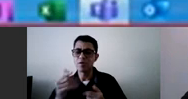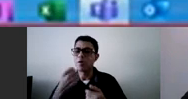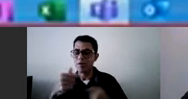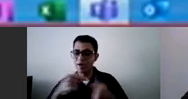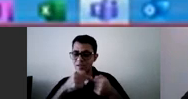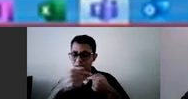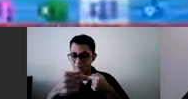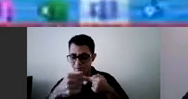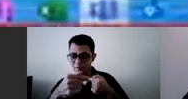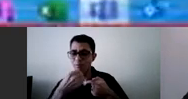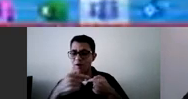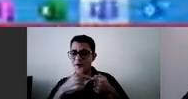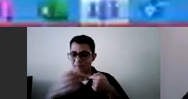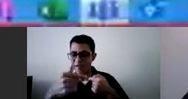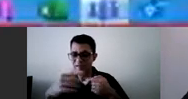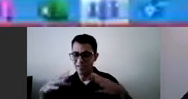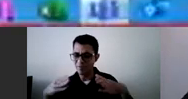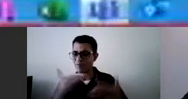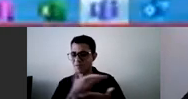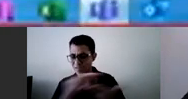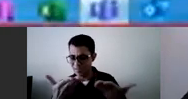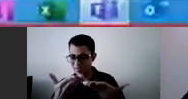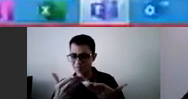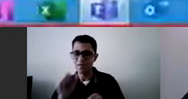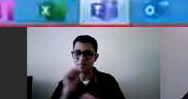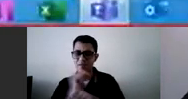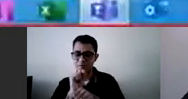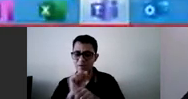boas férias, descansem. Peraí que eu só